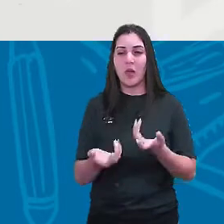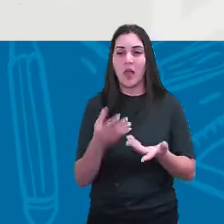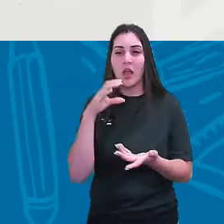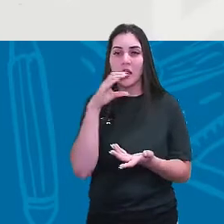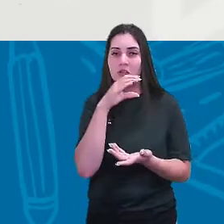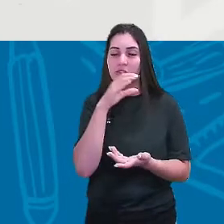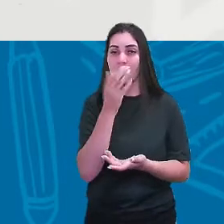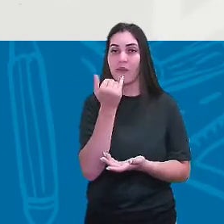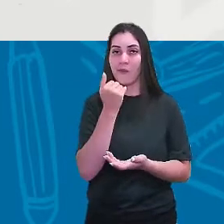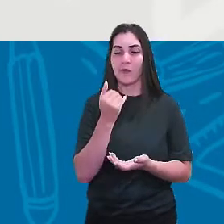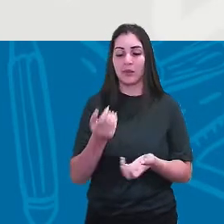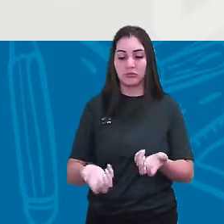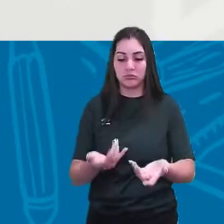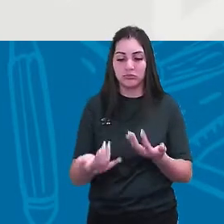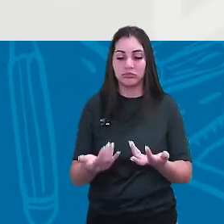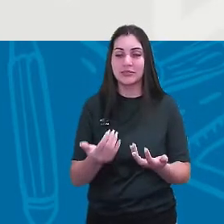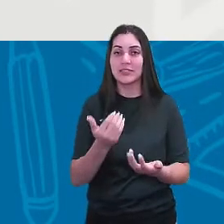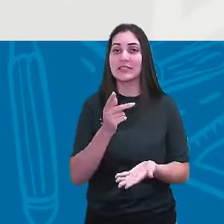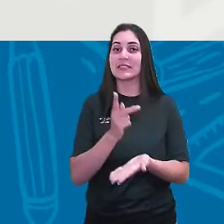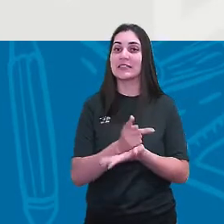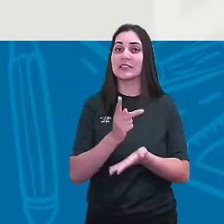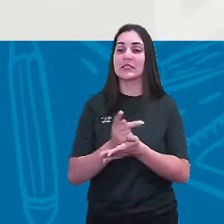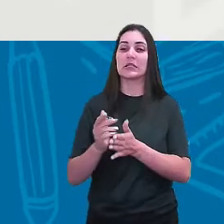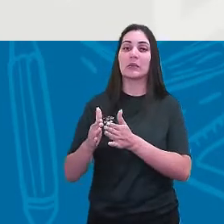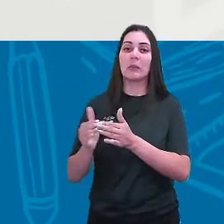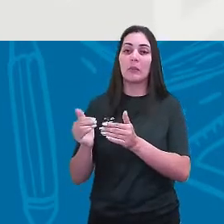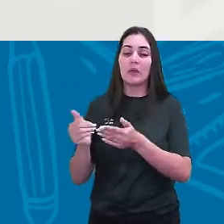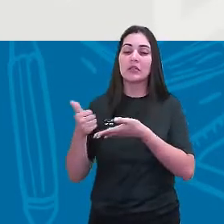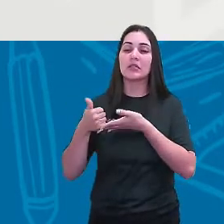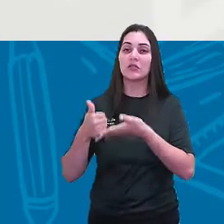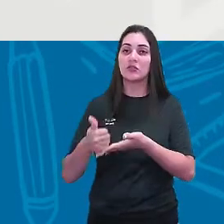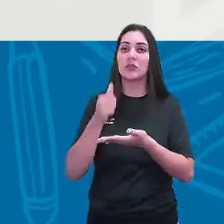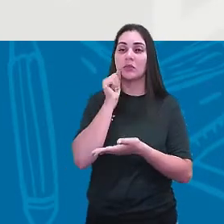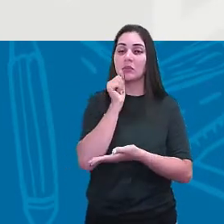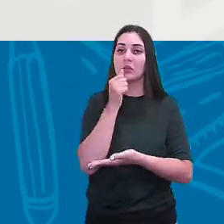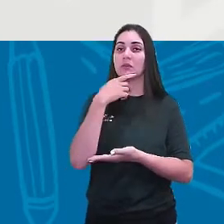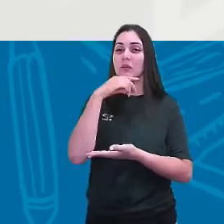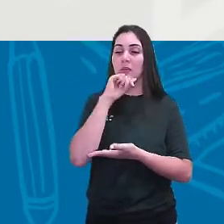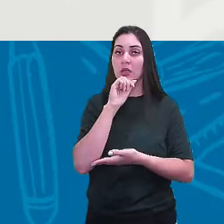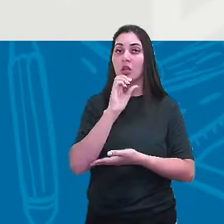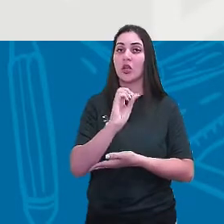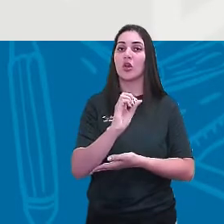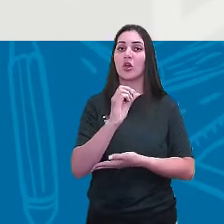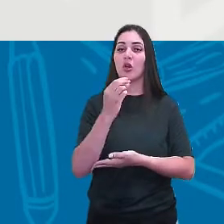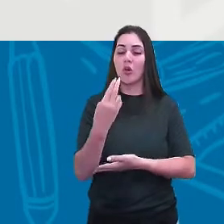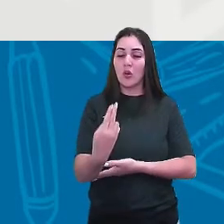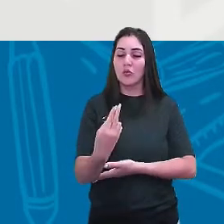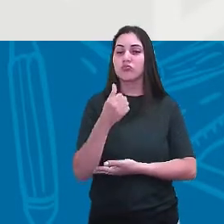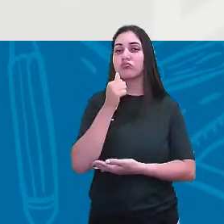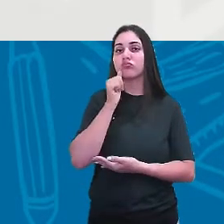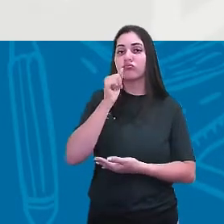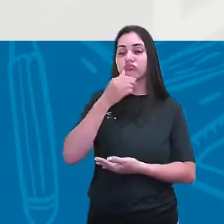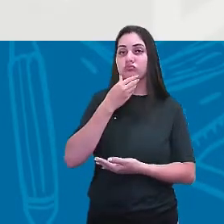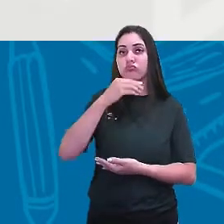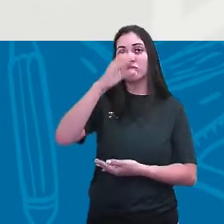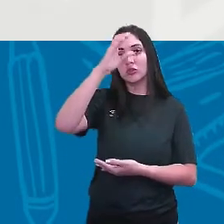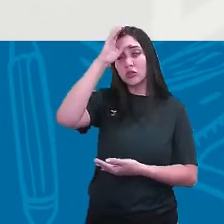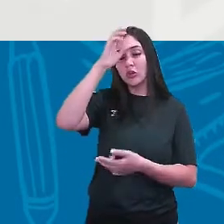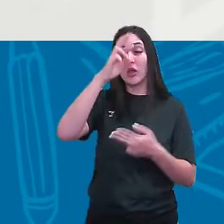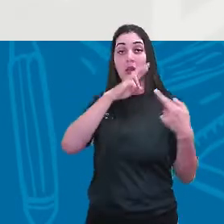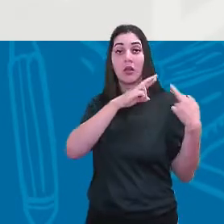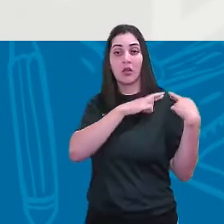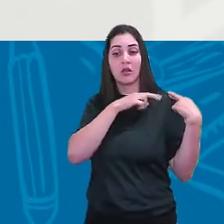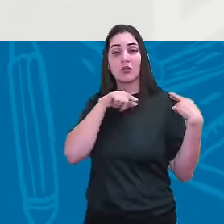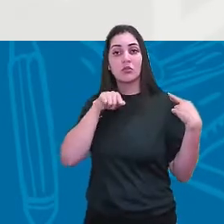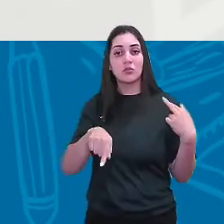alguma comida, né? Sempre peçam o auxílio do pai, da mãe ou de um tio, de algum responsável